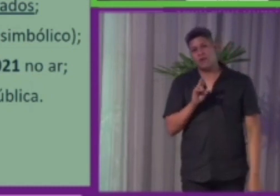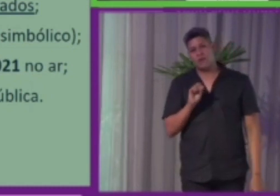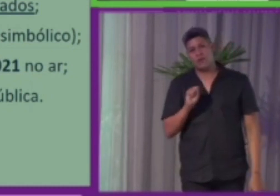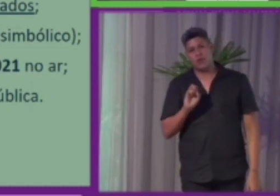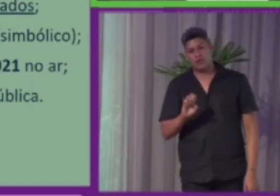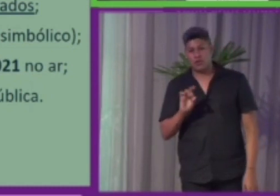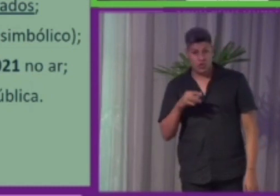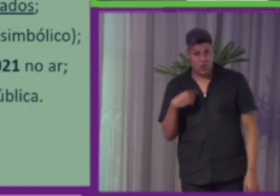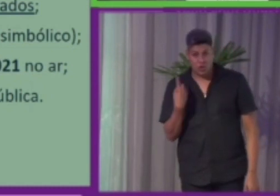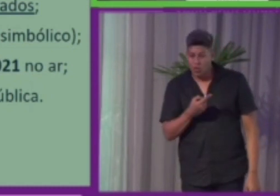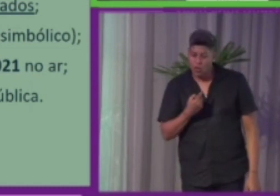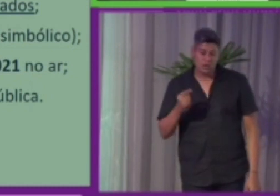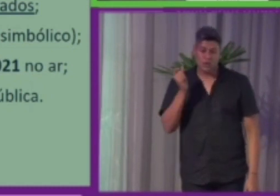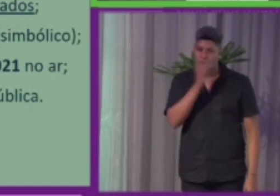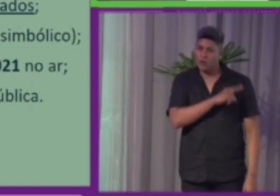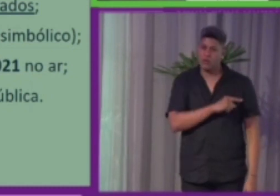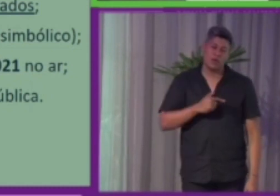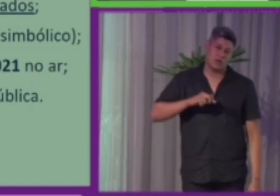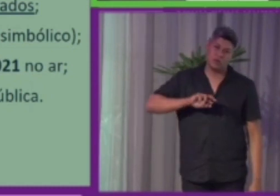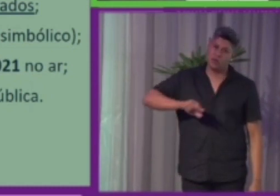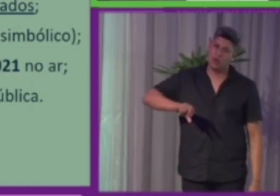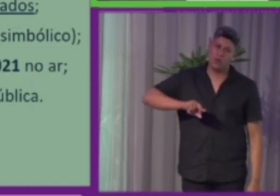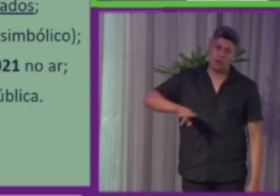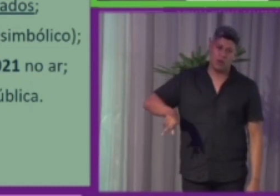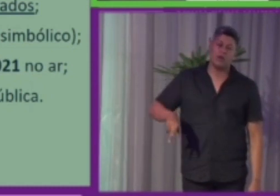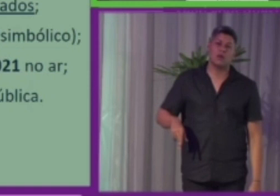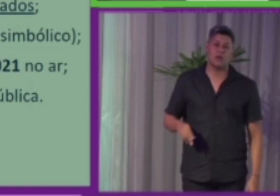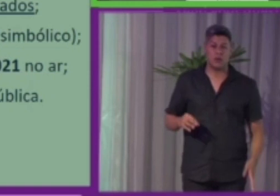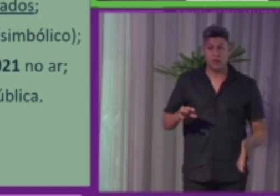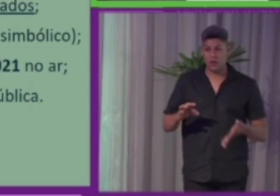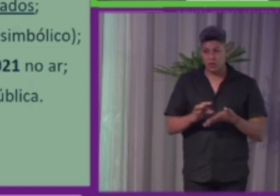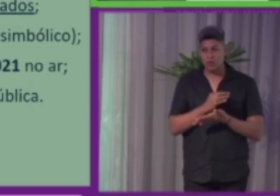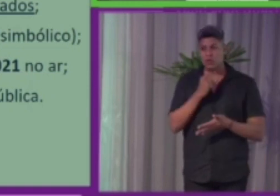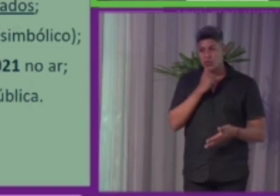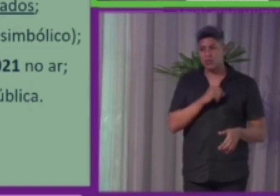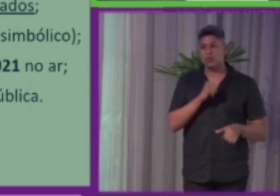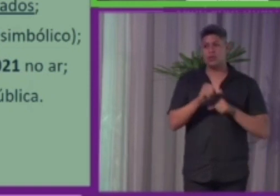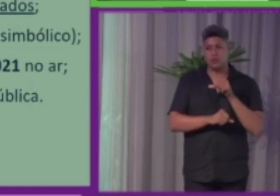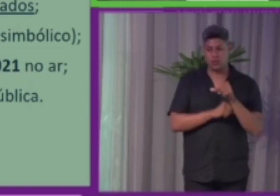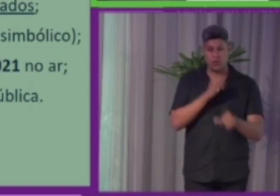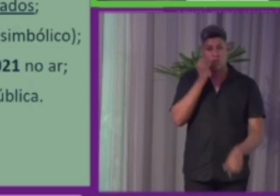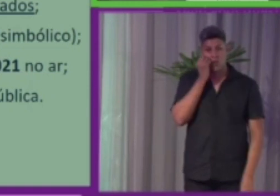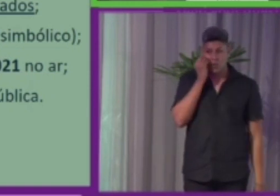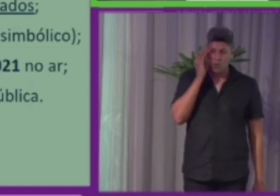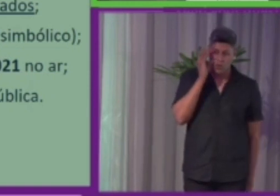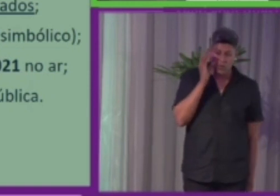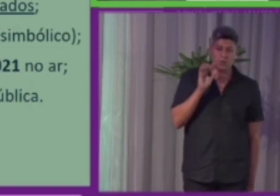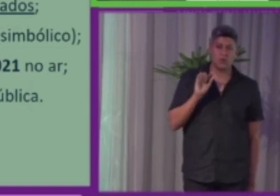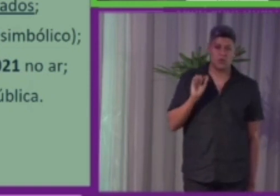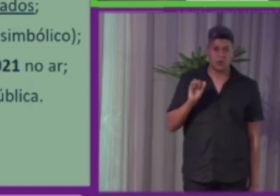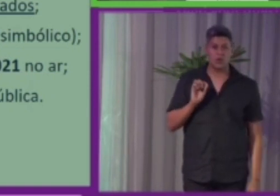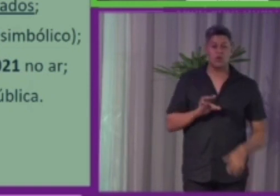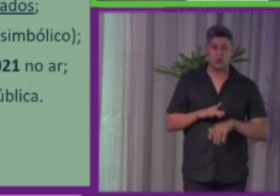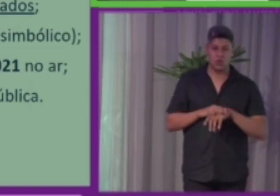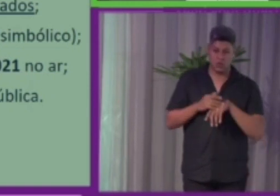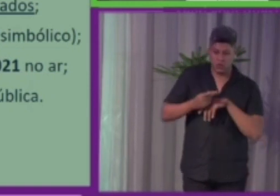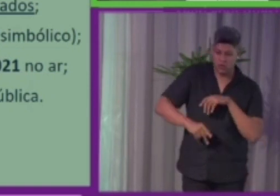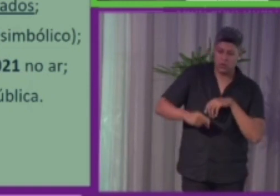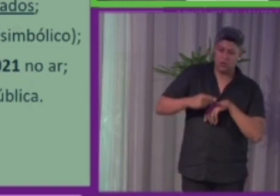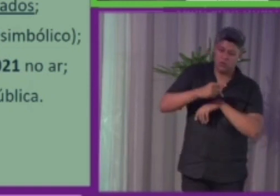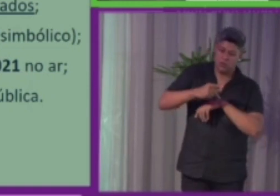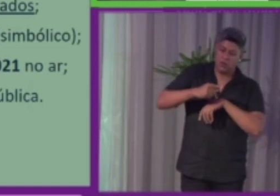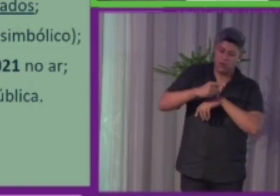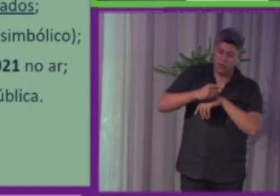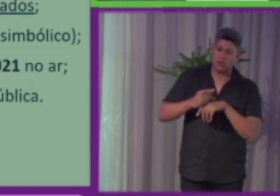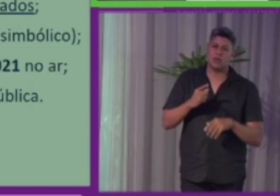essa dificuldade. E esse registro conseguiu transformar, então, o conhecimento da doença no país e é fonte